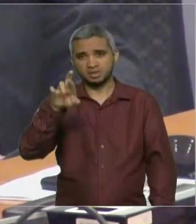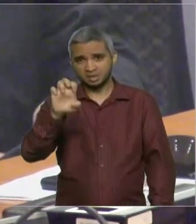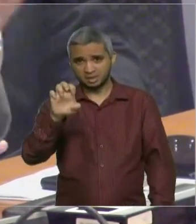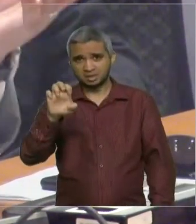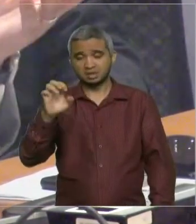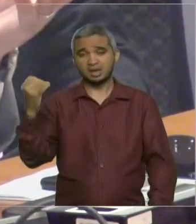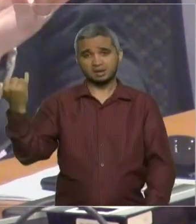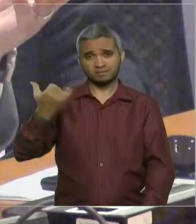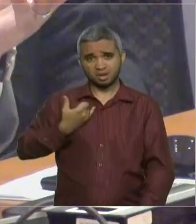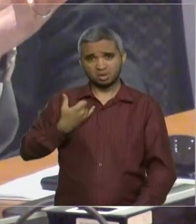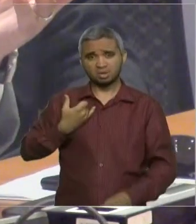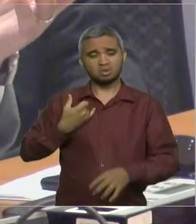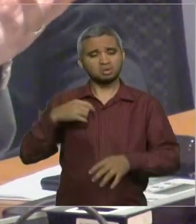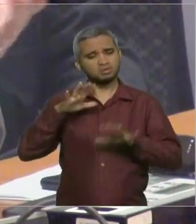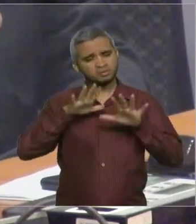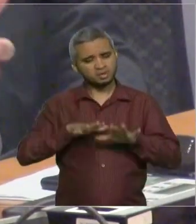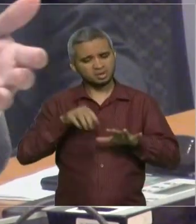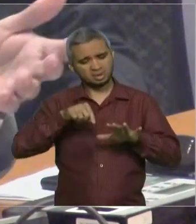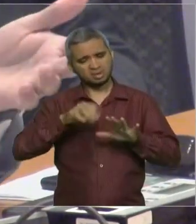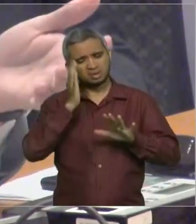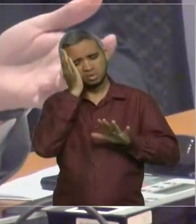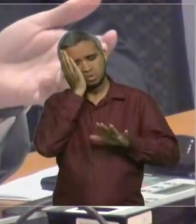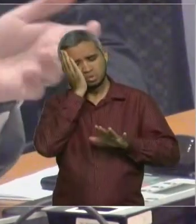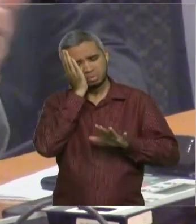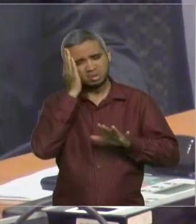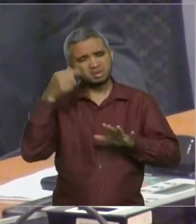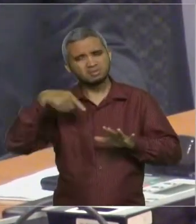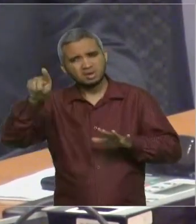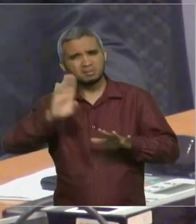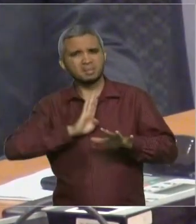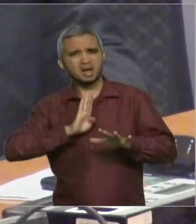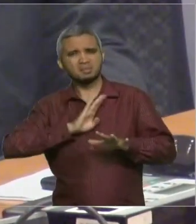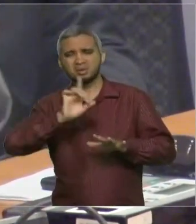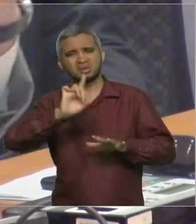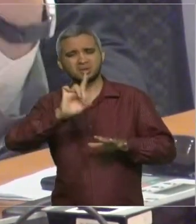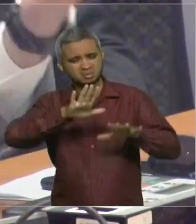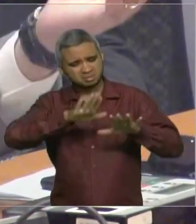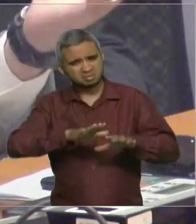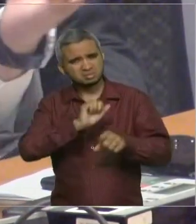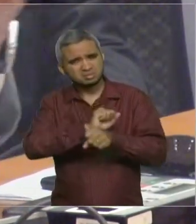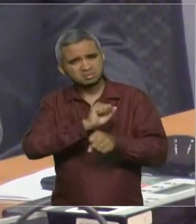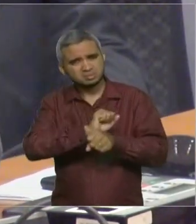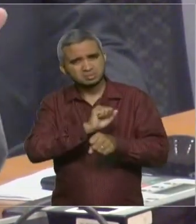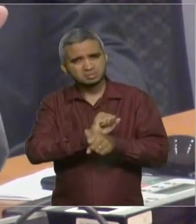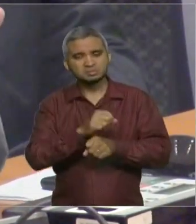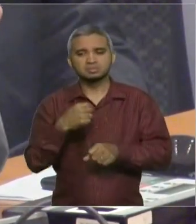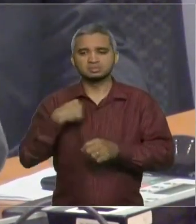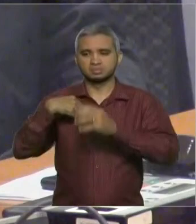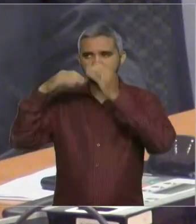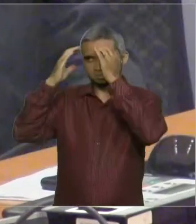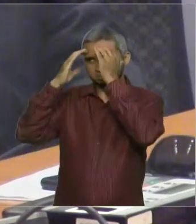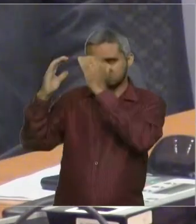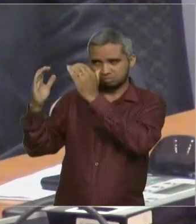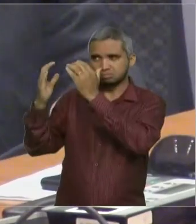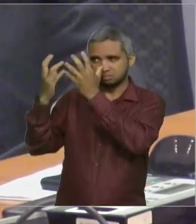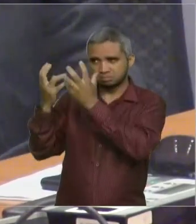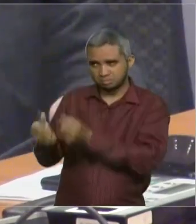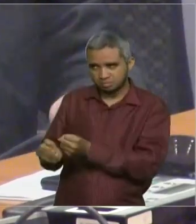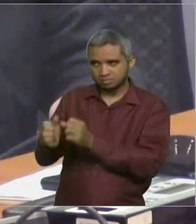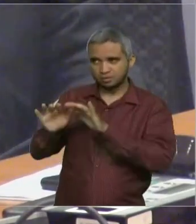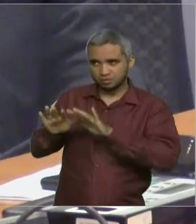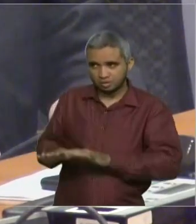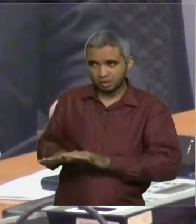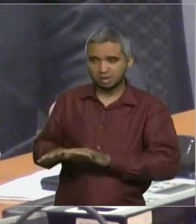E eu acabei acatando. Quando deu uma semana depois, aconteceu o trágico